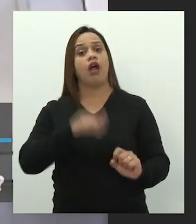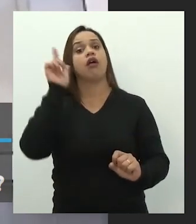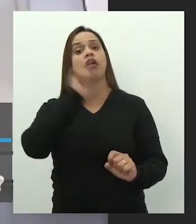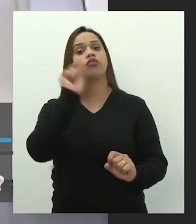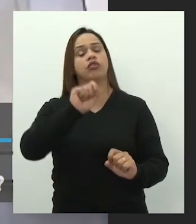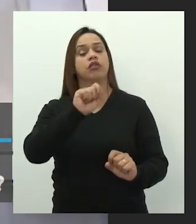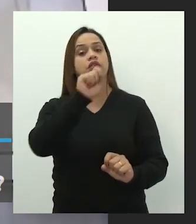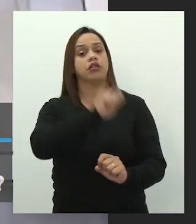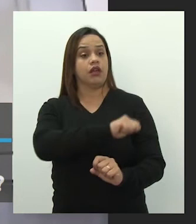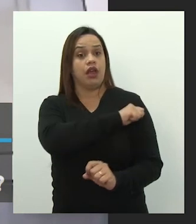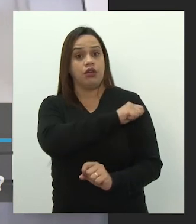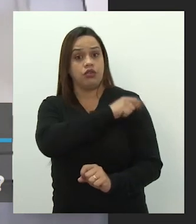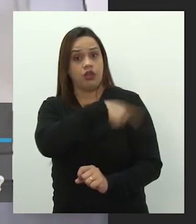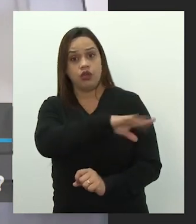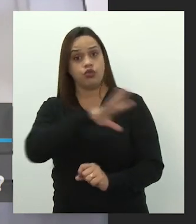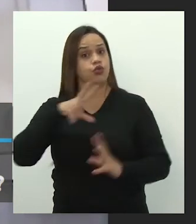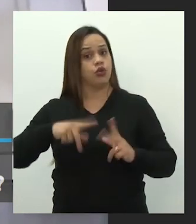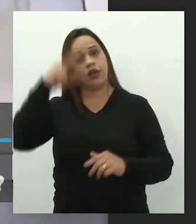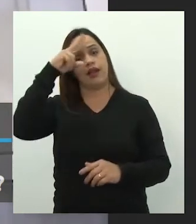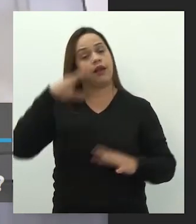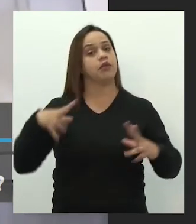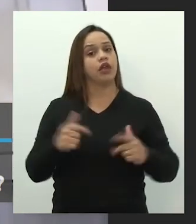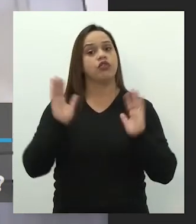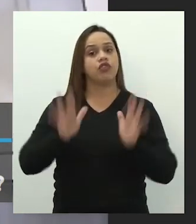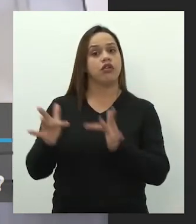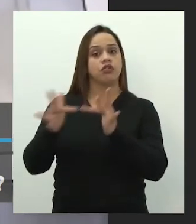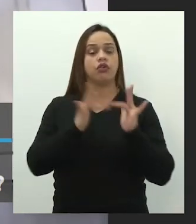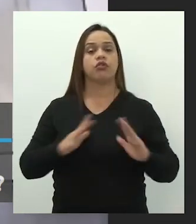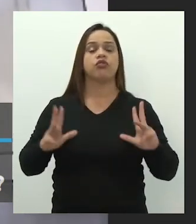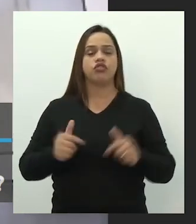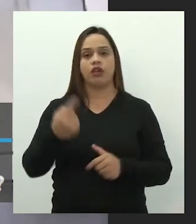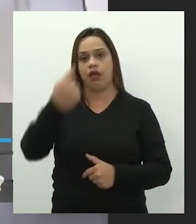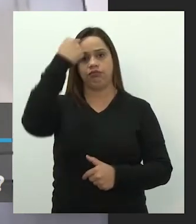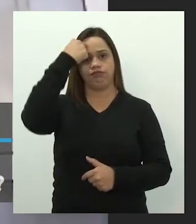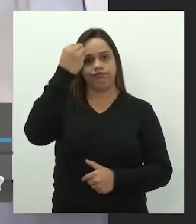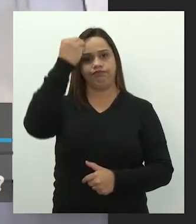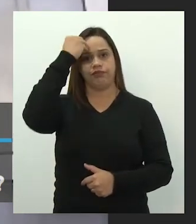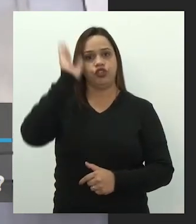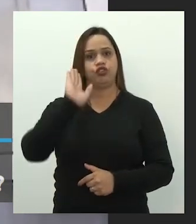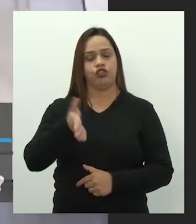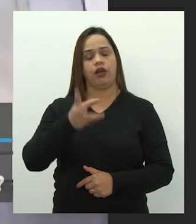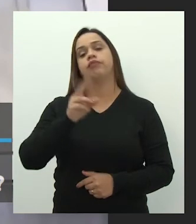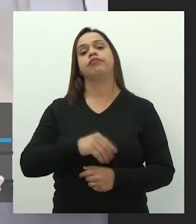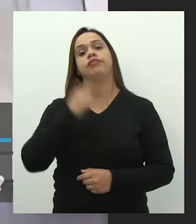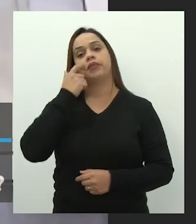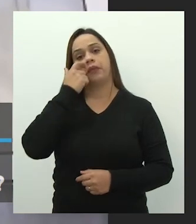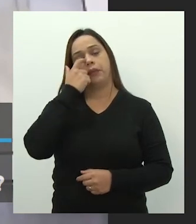relembrem, tenham essa familiarização com aquilo que já está na memória deles, tá certo?